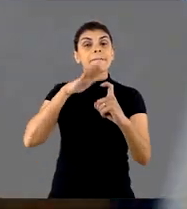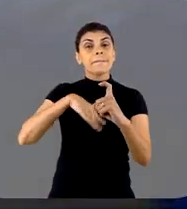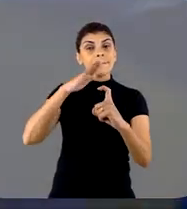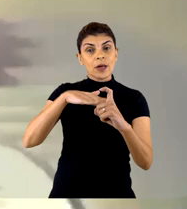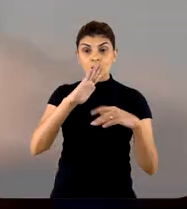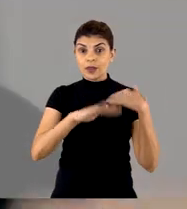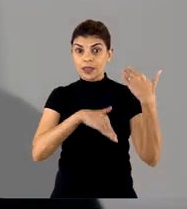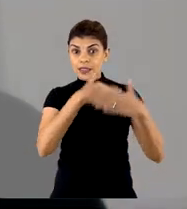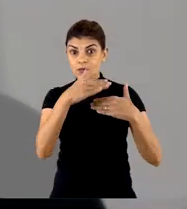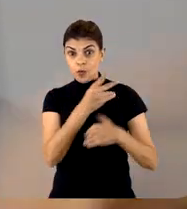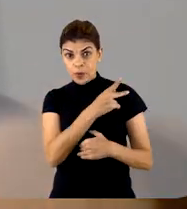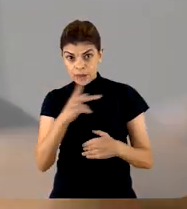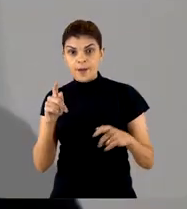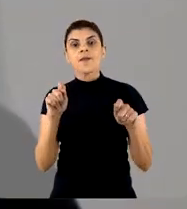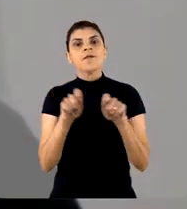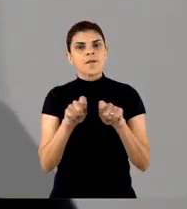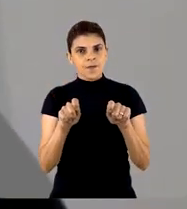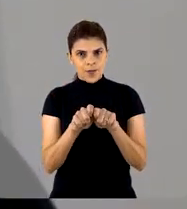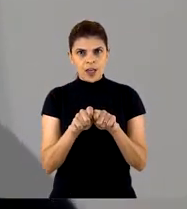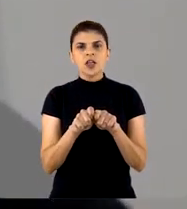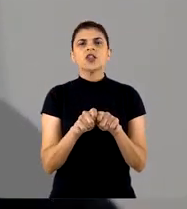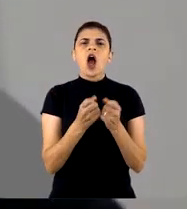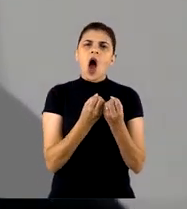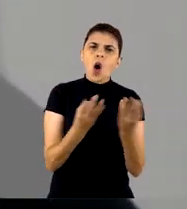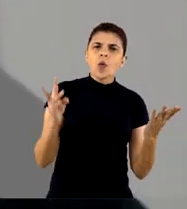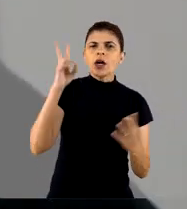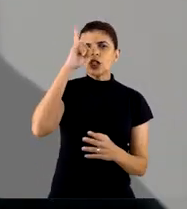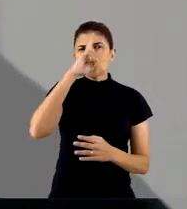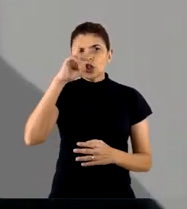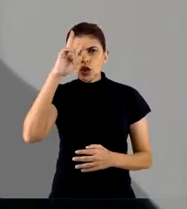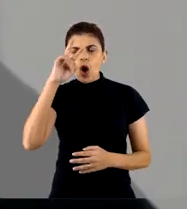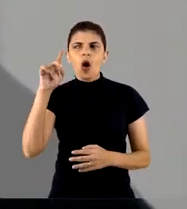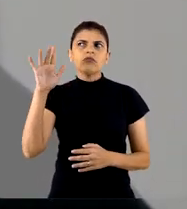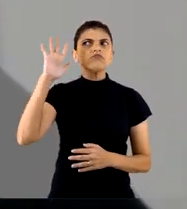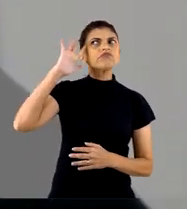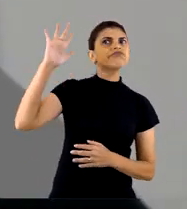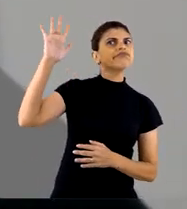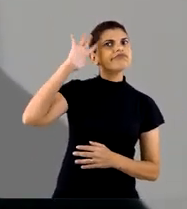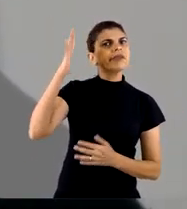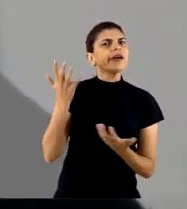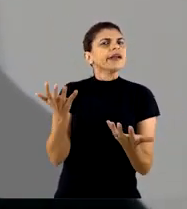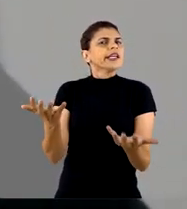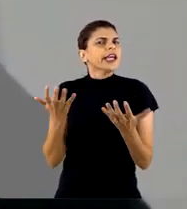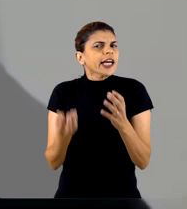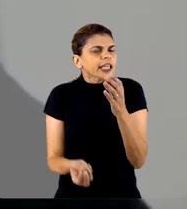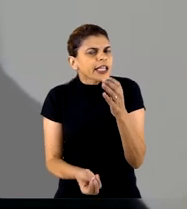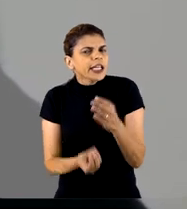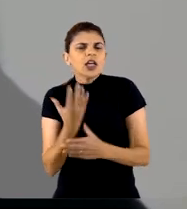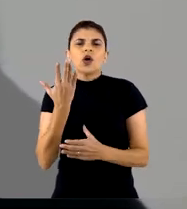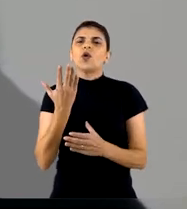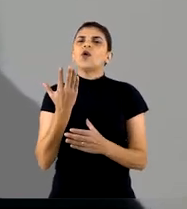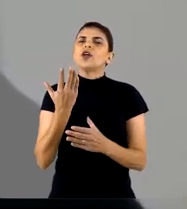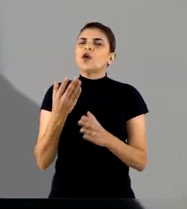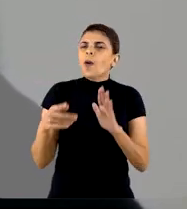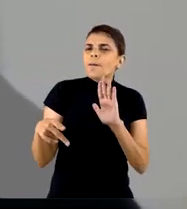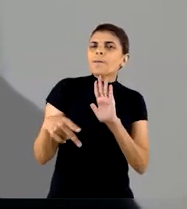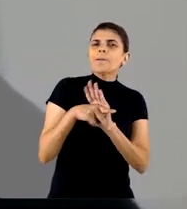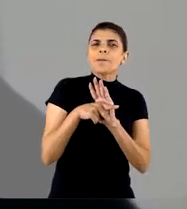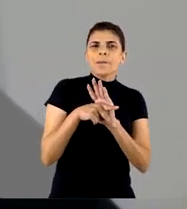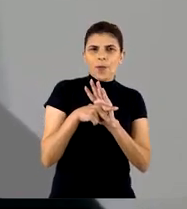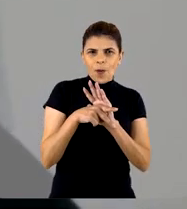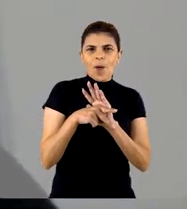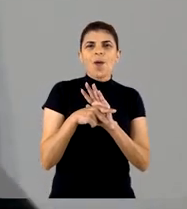Desenvolvimento Econômico, ele, também parceiro do José de Castro, algumas histórias, o criador, né, um dos idealizadores